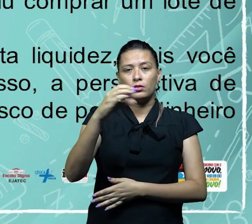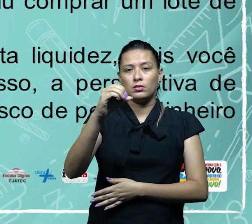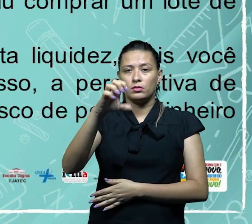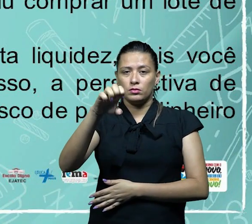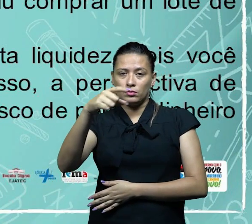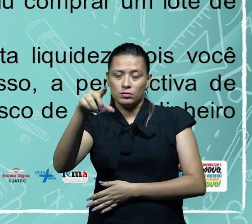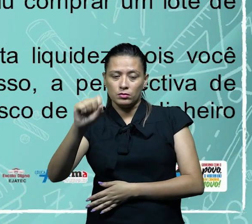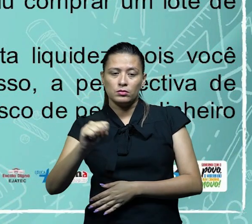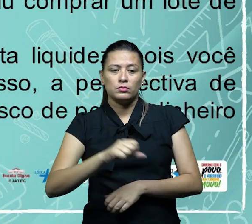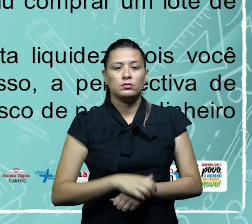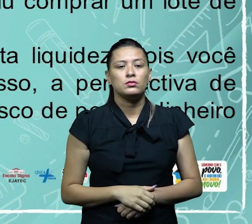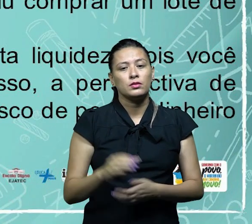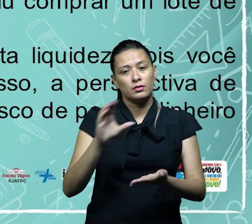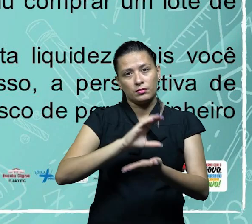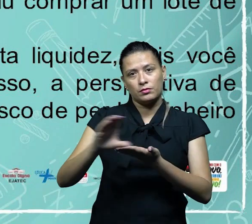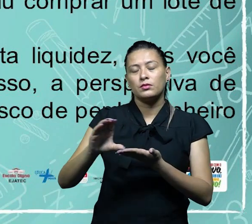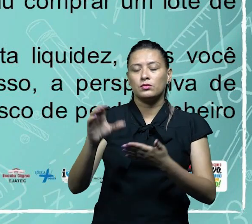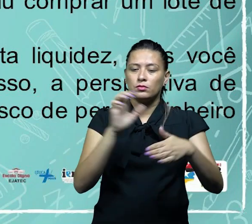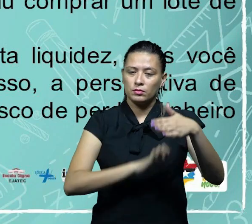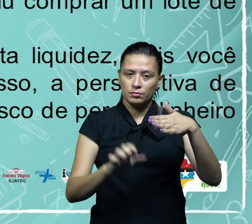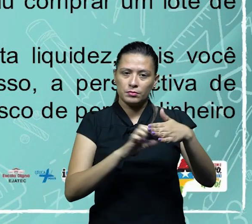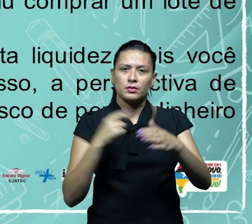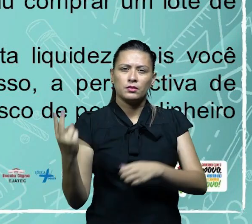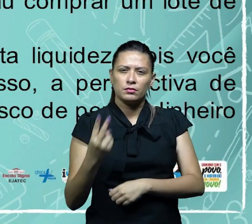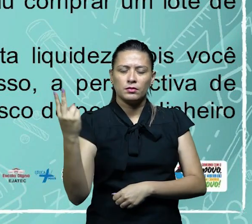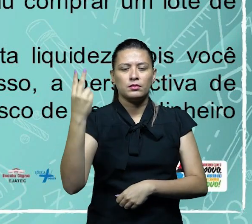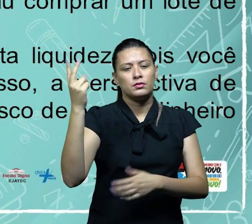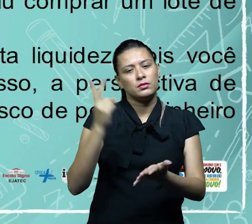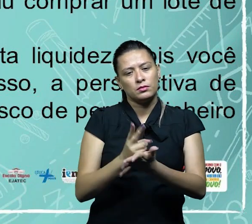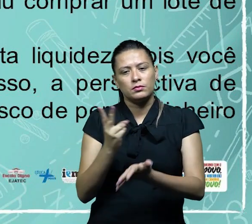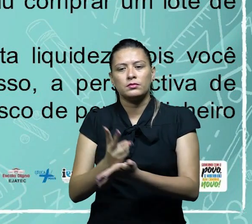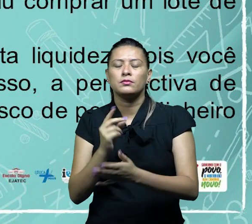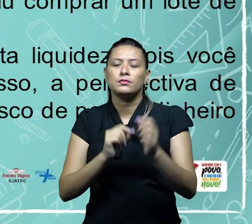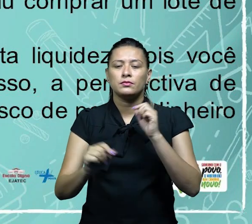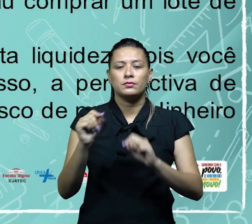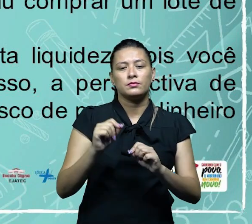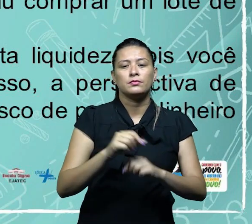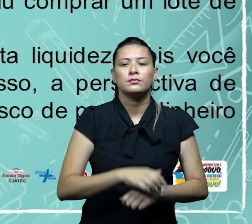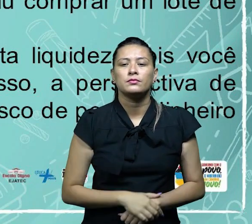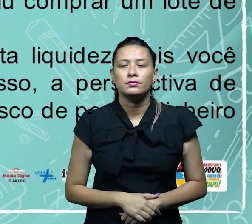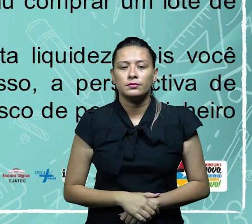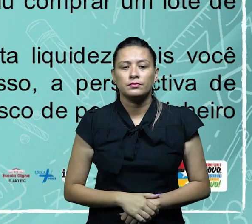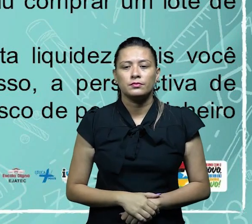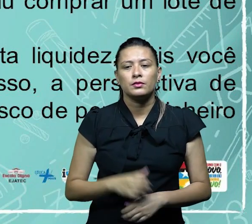tipo de investimento em ações possui uma alta liquidez, ou seja, eu consigo retirar esse valor investido